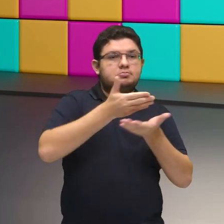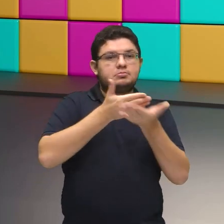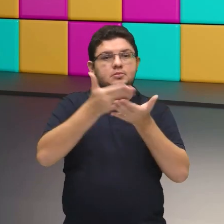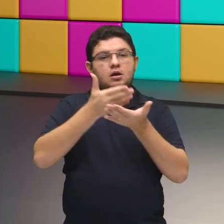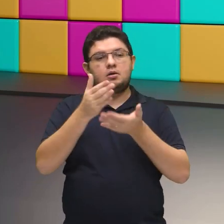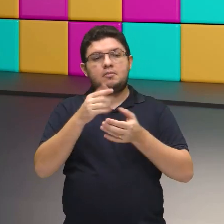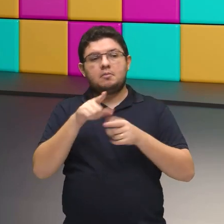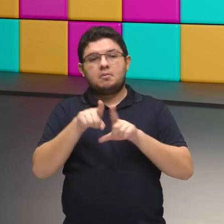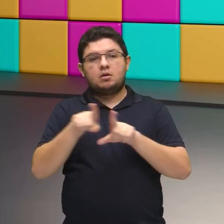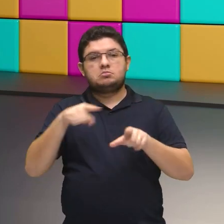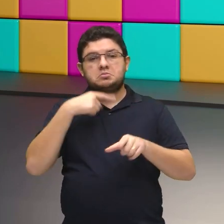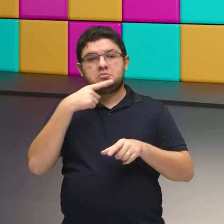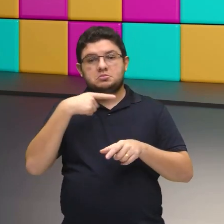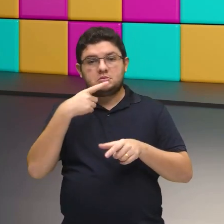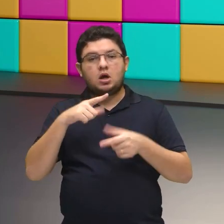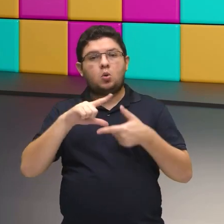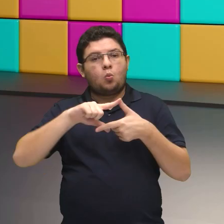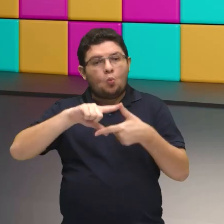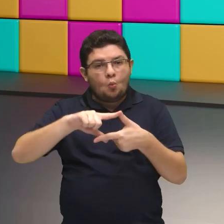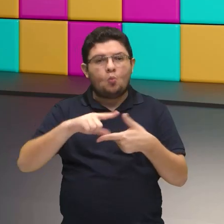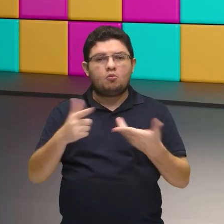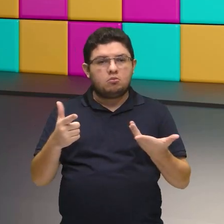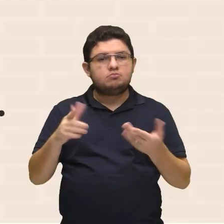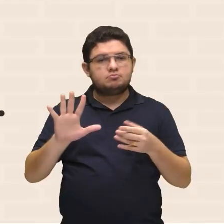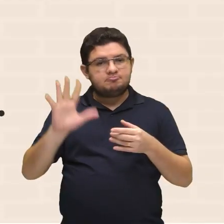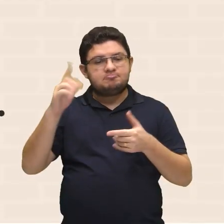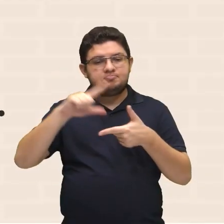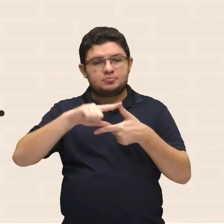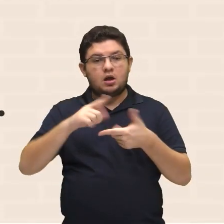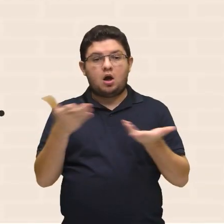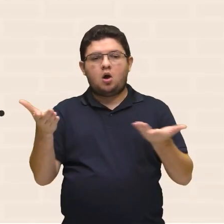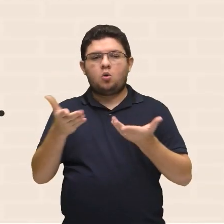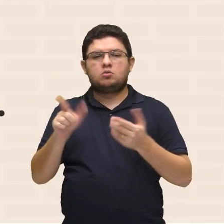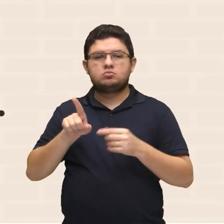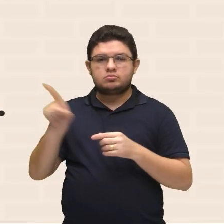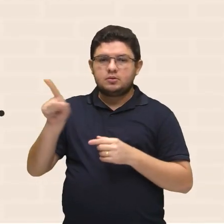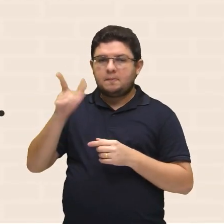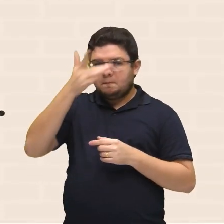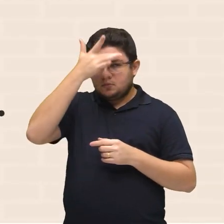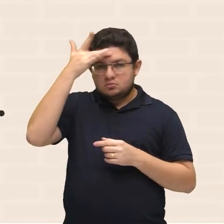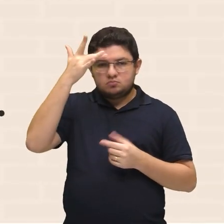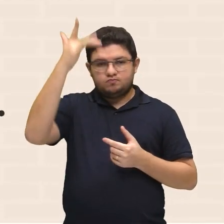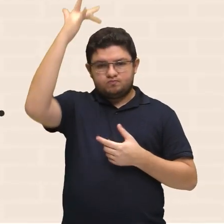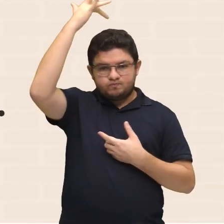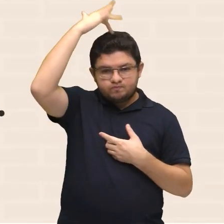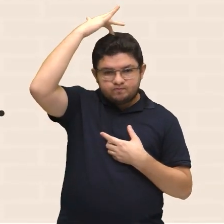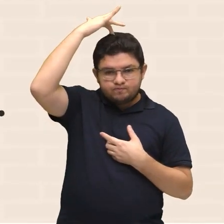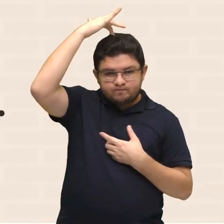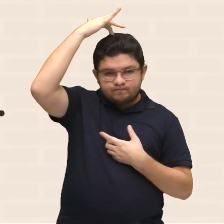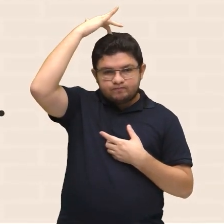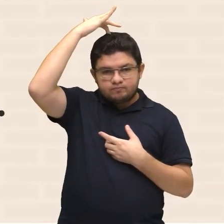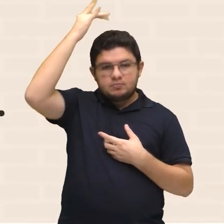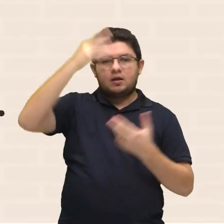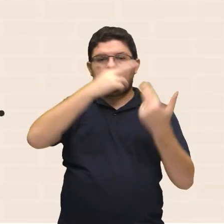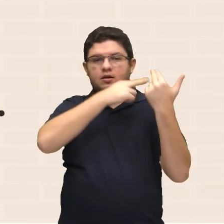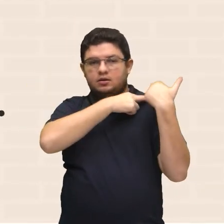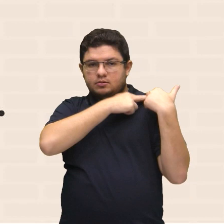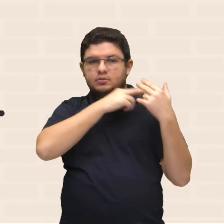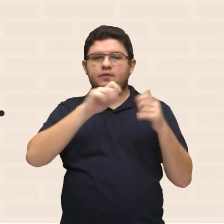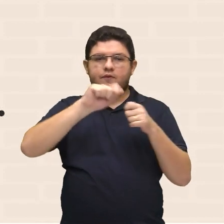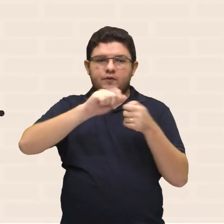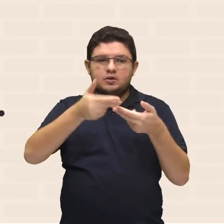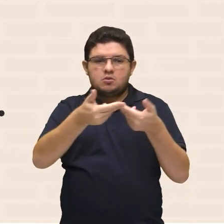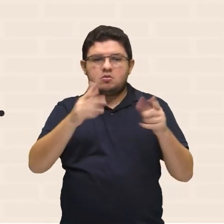excluir, tá bom? Vamos falar um pouquinho do agressor. O agressor, ele pode realizar o quê?